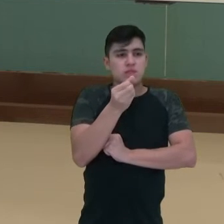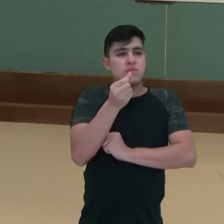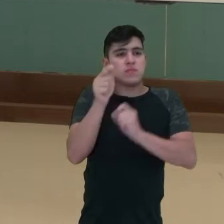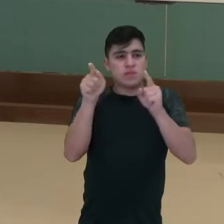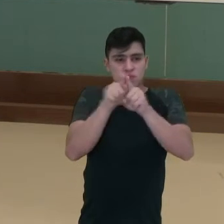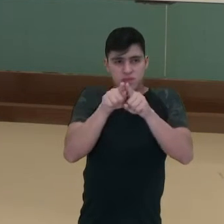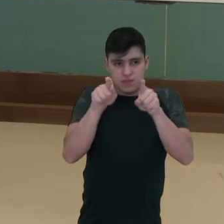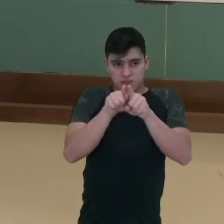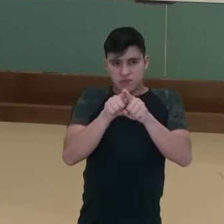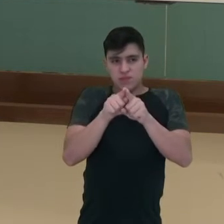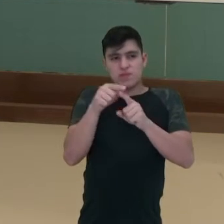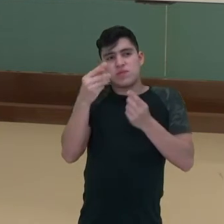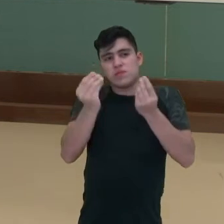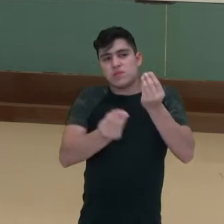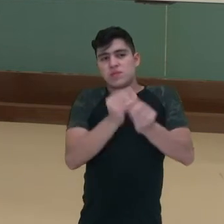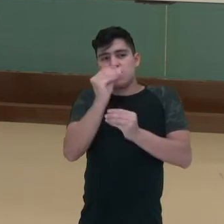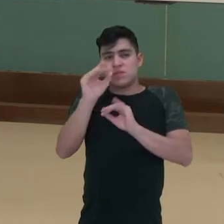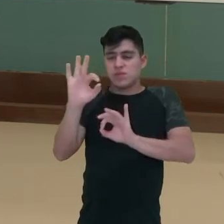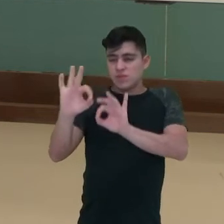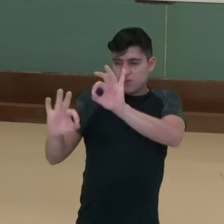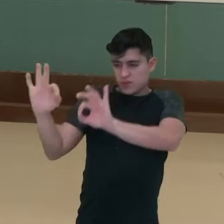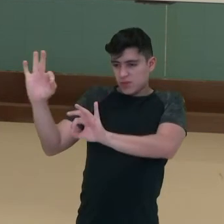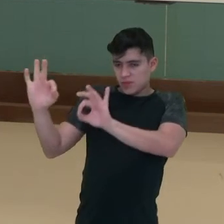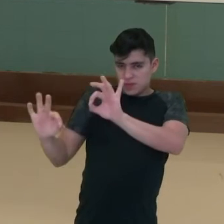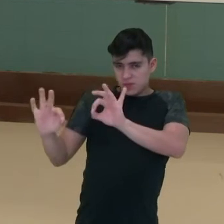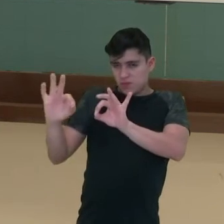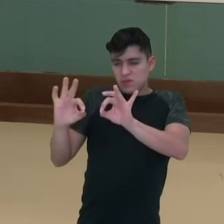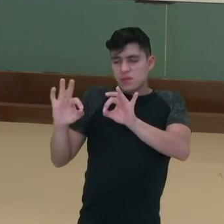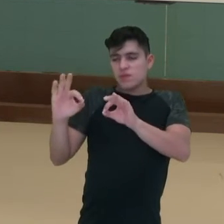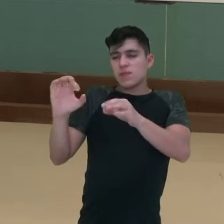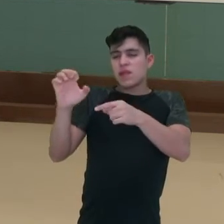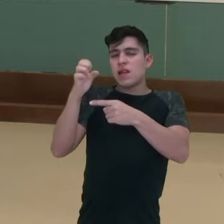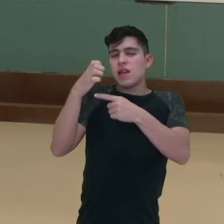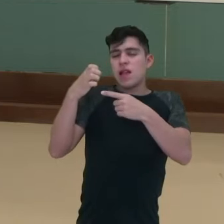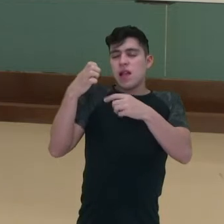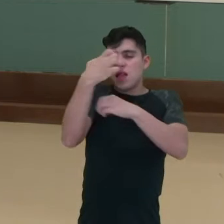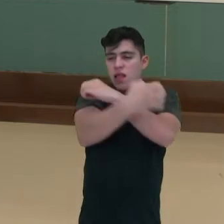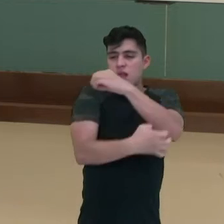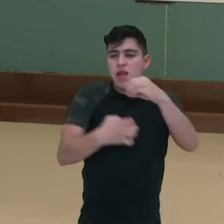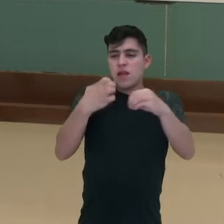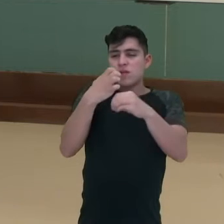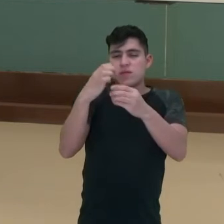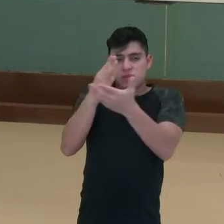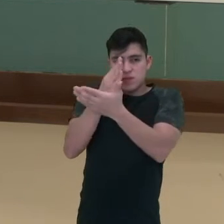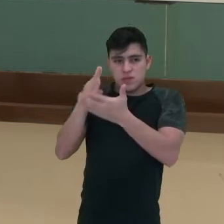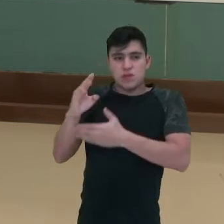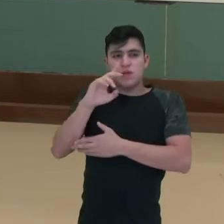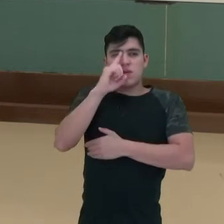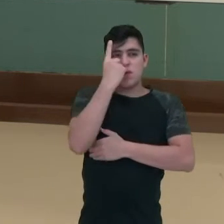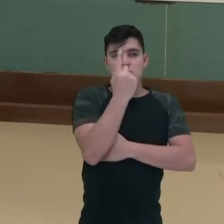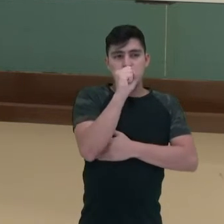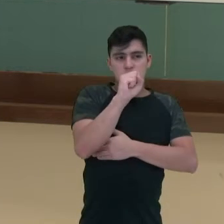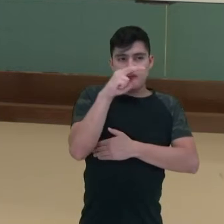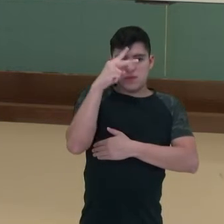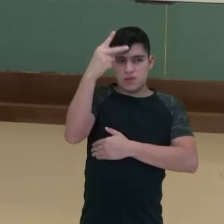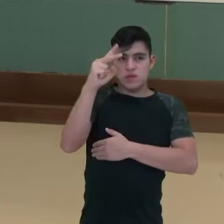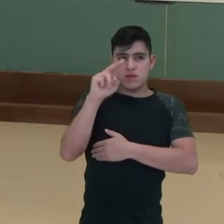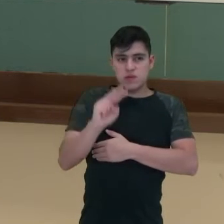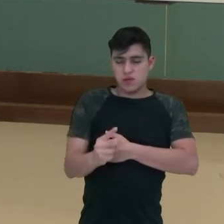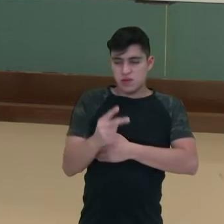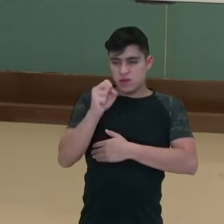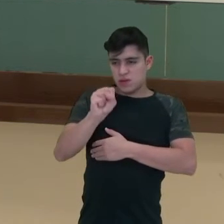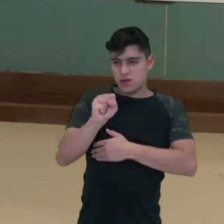a distribuição eletrônica dele se dá desta forma: 1s2,